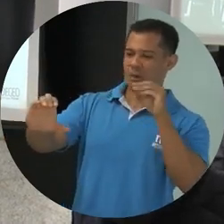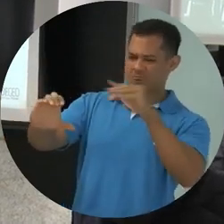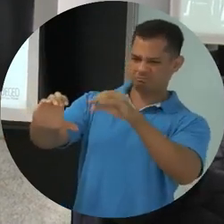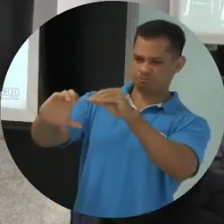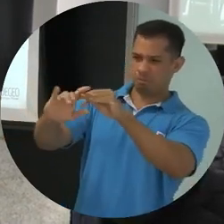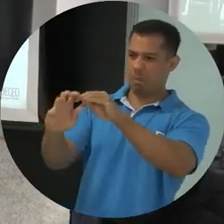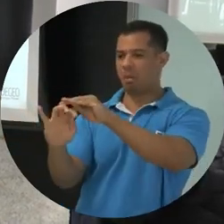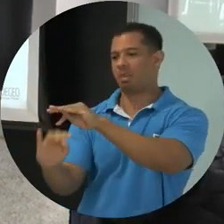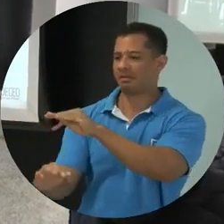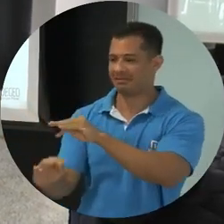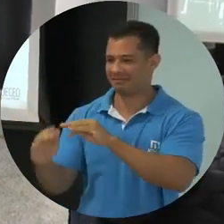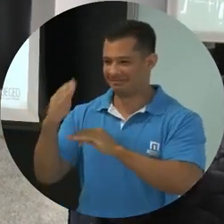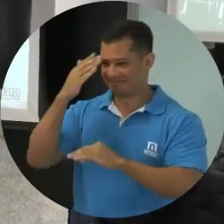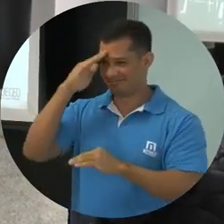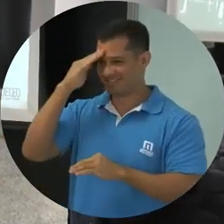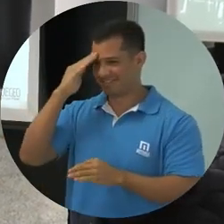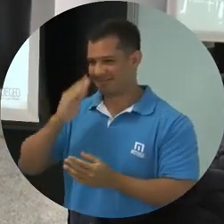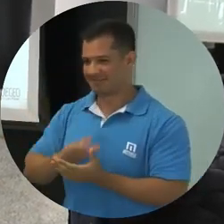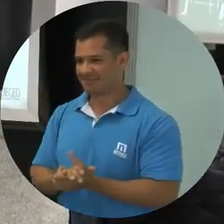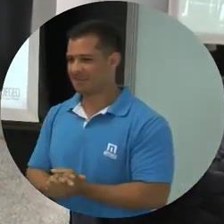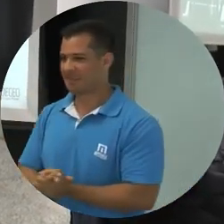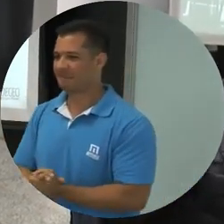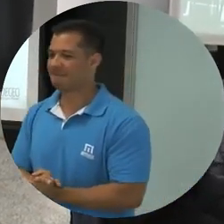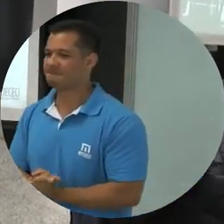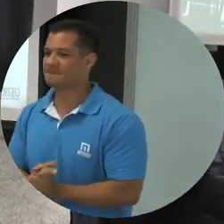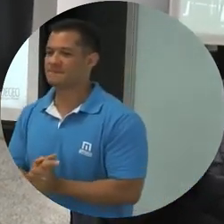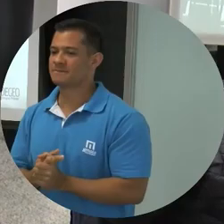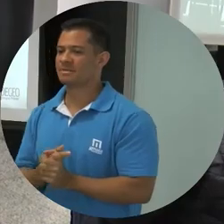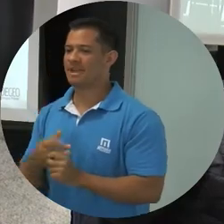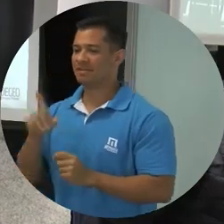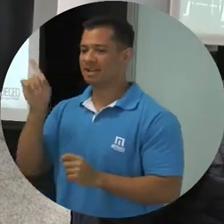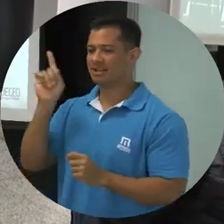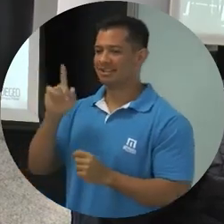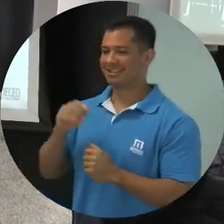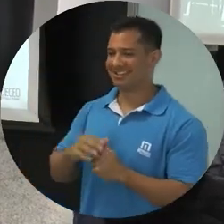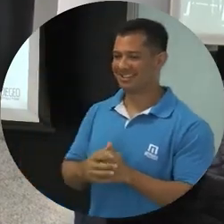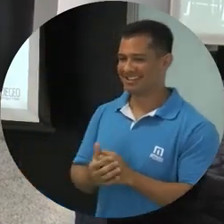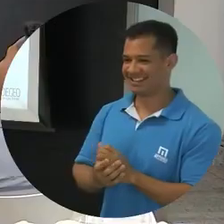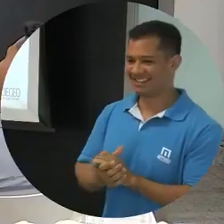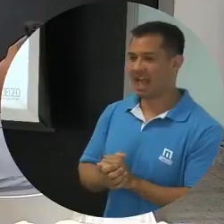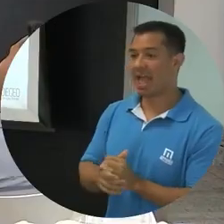uma pizza e algum tipo de bebida, né, Gustavo?